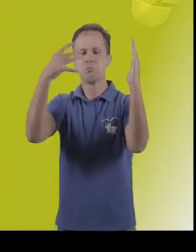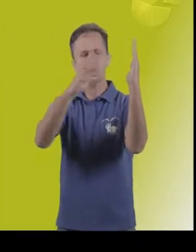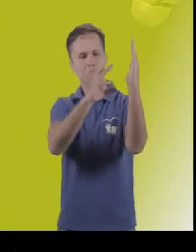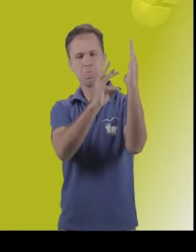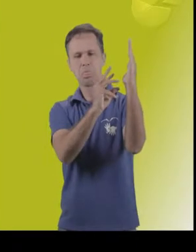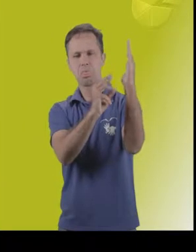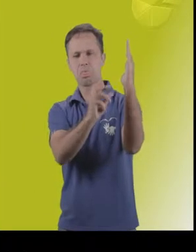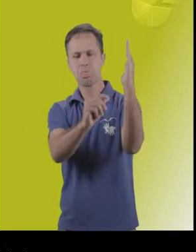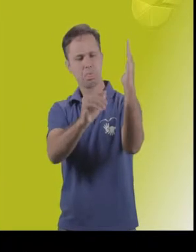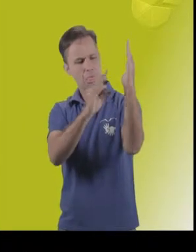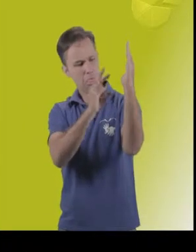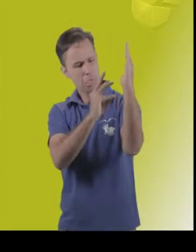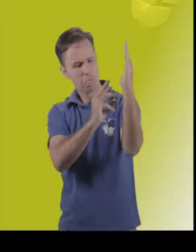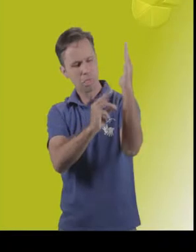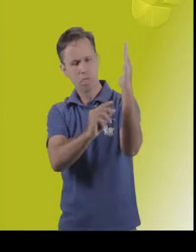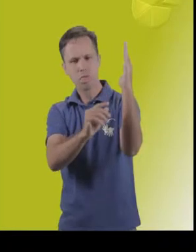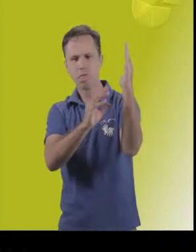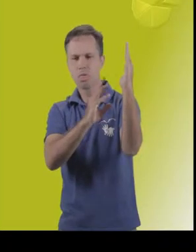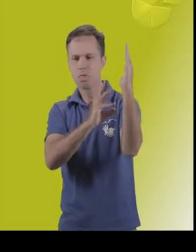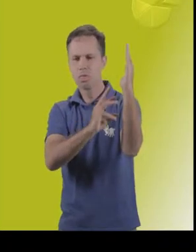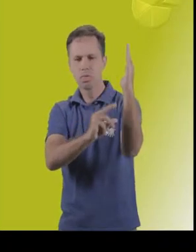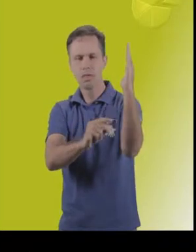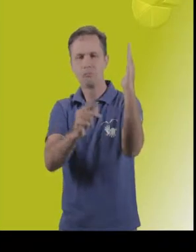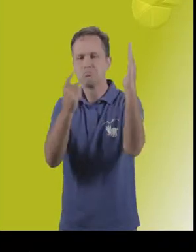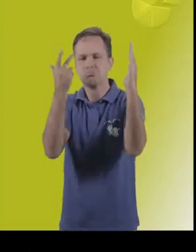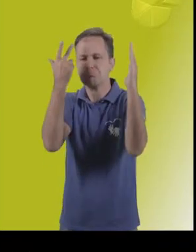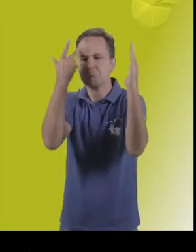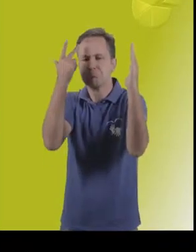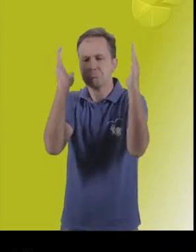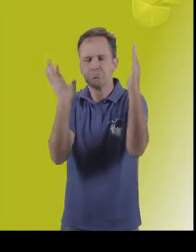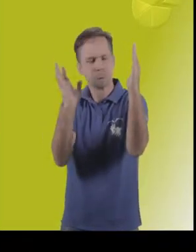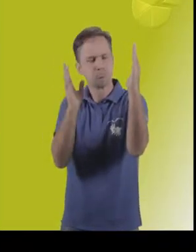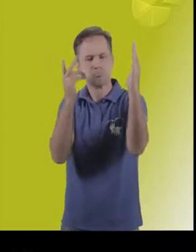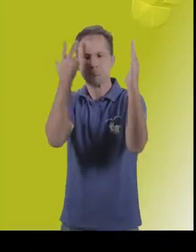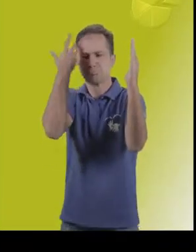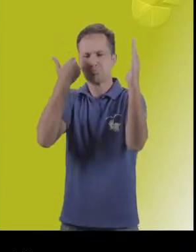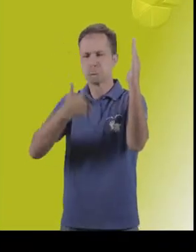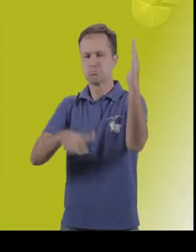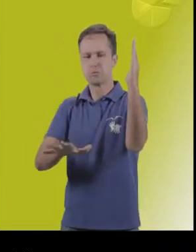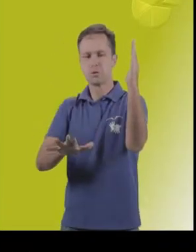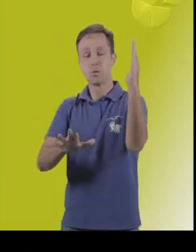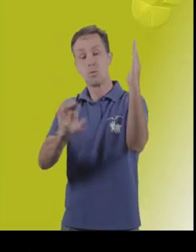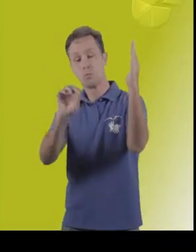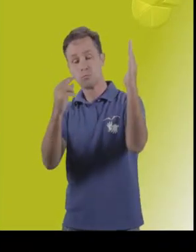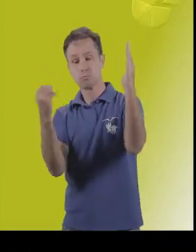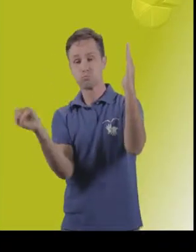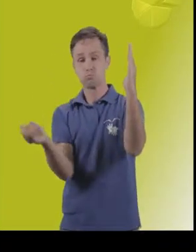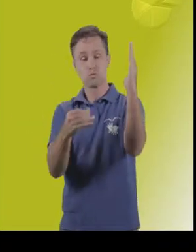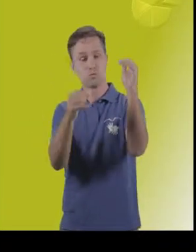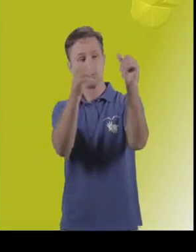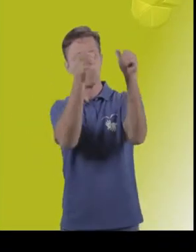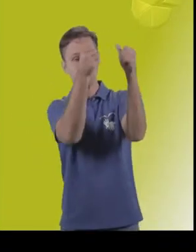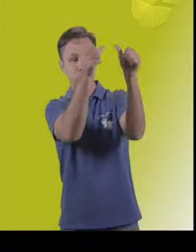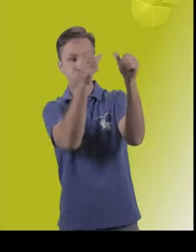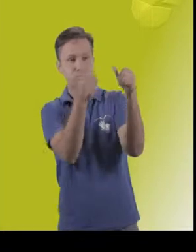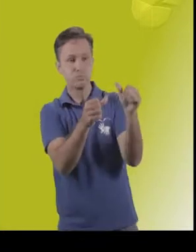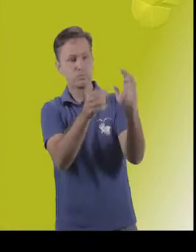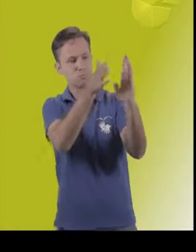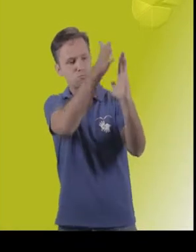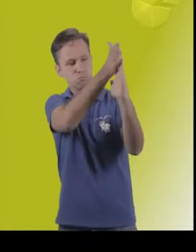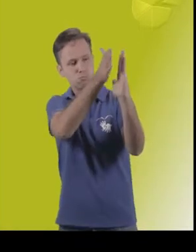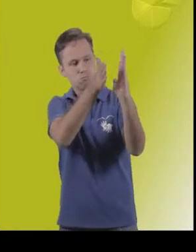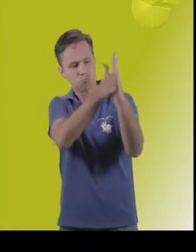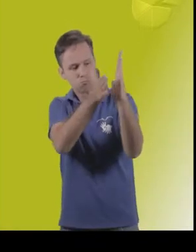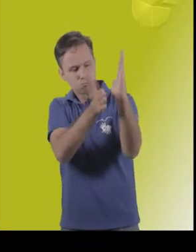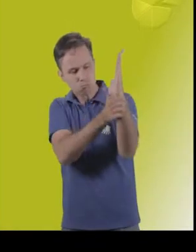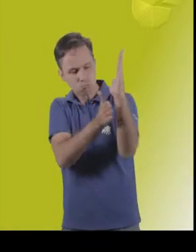desfazendo com o tempo, né? Que a própria dinâmica da cidade vão gerando a sua própria destruição, né? Assim que quando